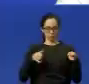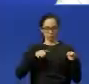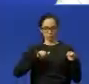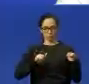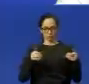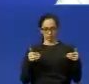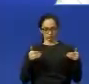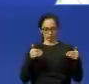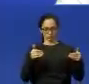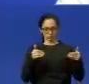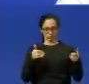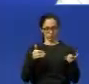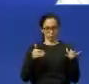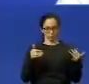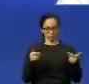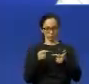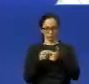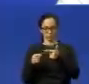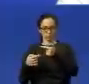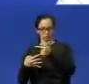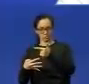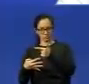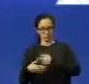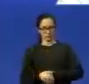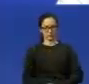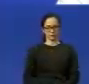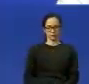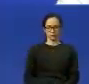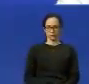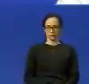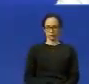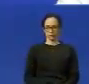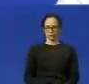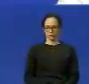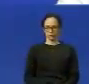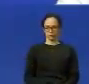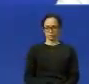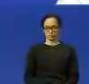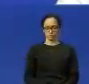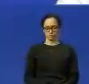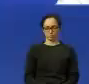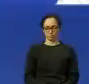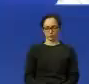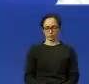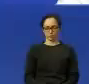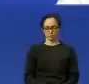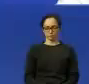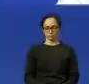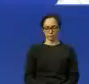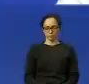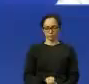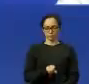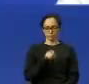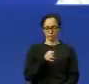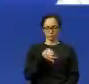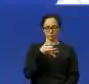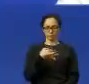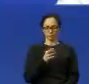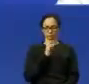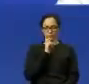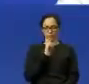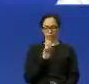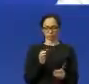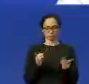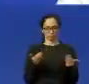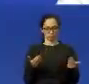Y sobre 4. Dessa maneira, as distâncias sendo percorridas proporcionalmente vão chegar que é 1/4